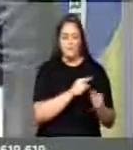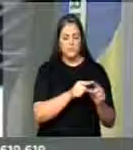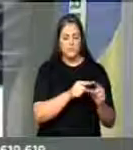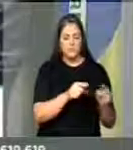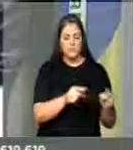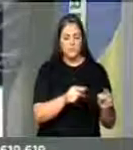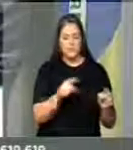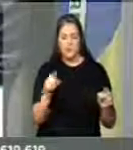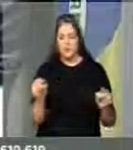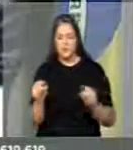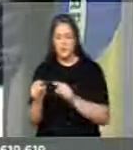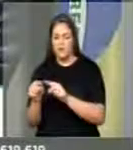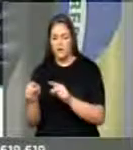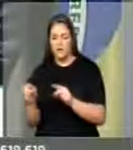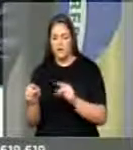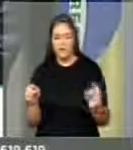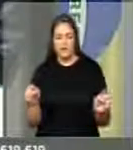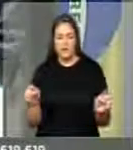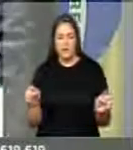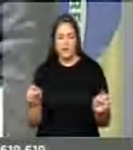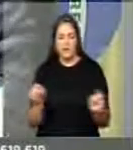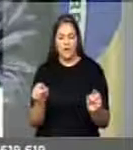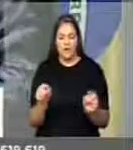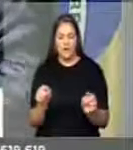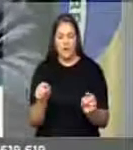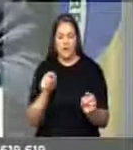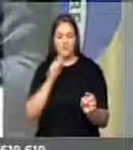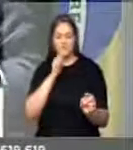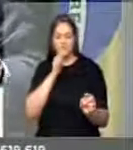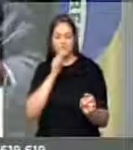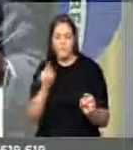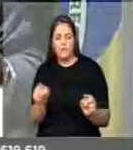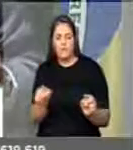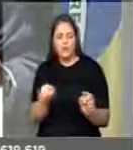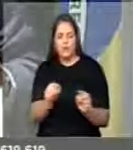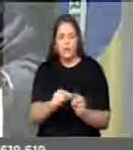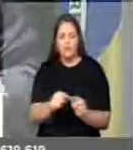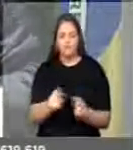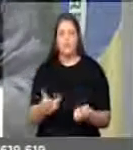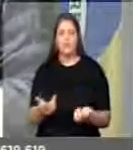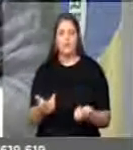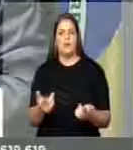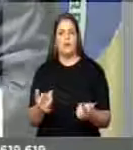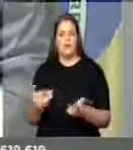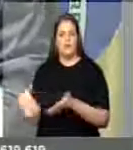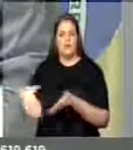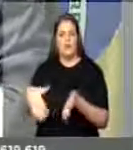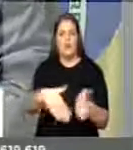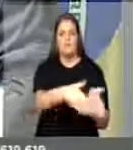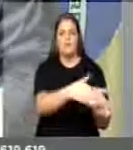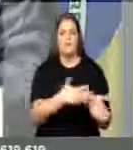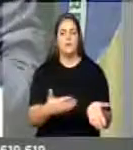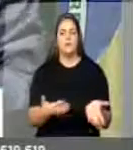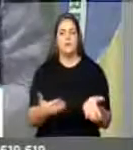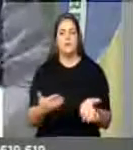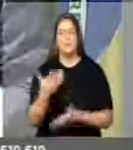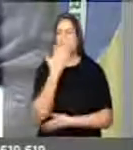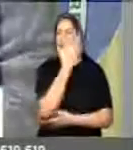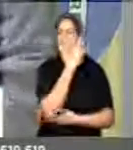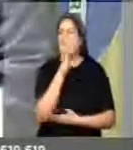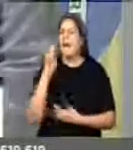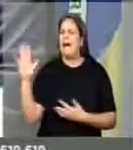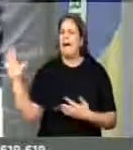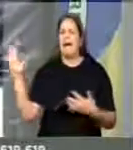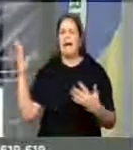sertão, o mato comendo. E a gente lamentavelmente assiste dinheiro público, e já muito dinheiro